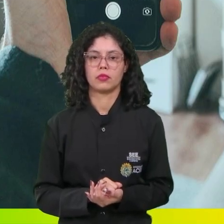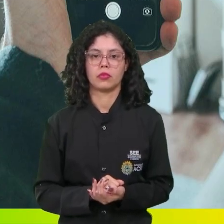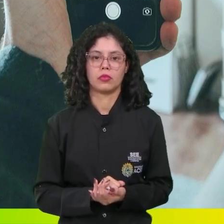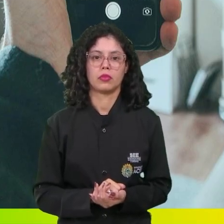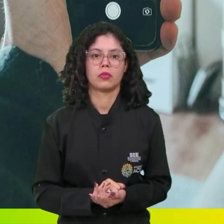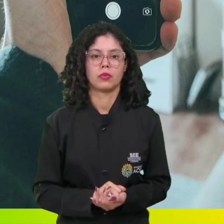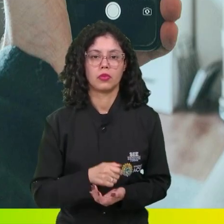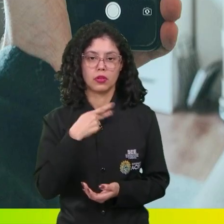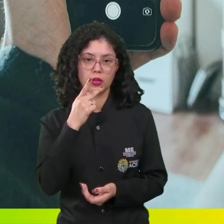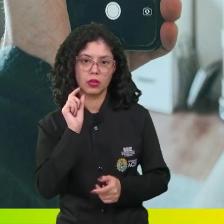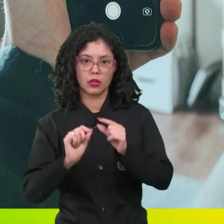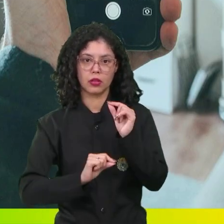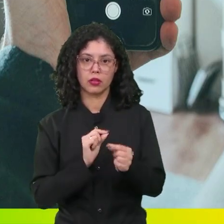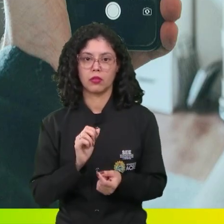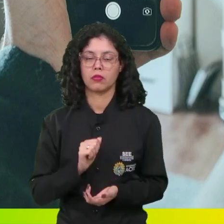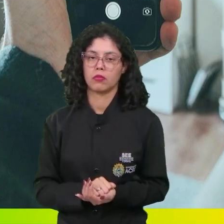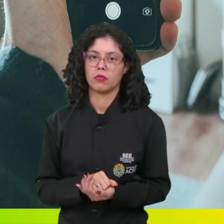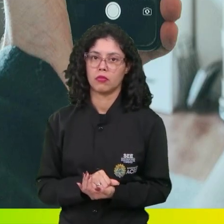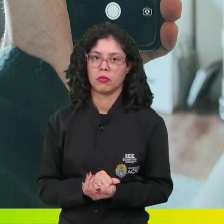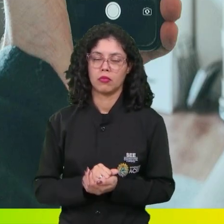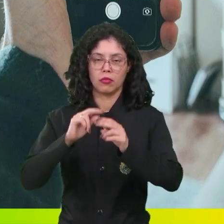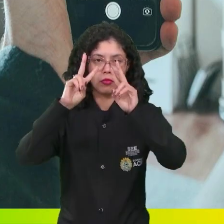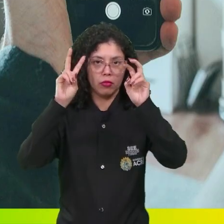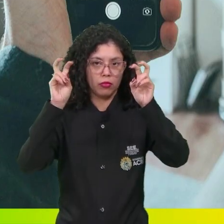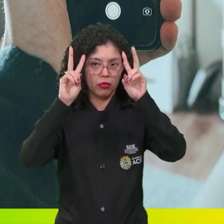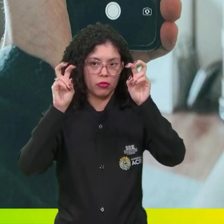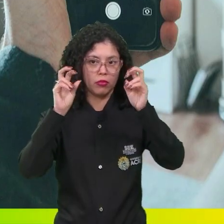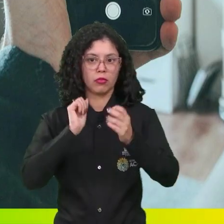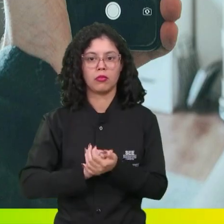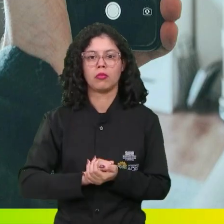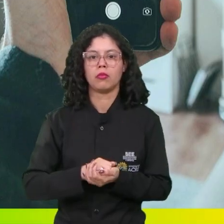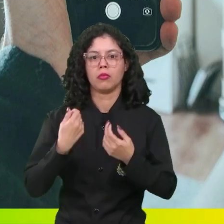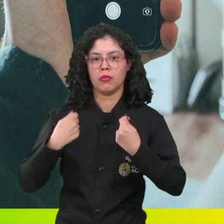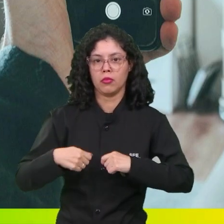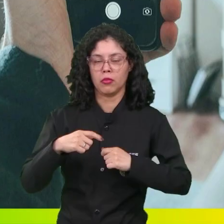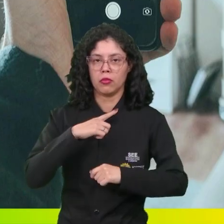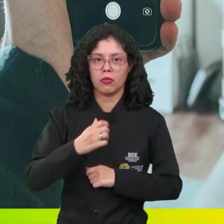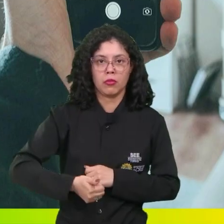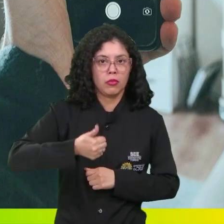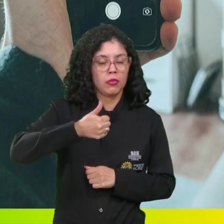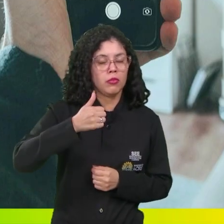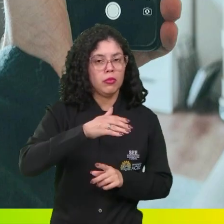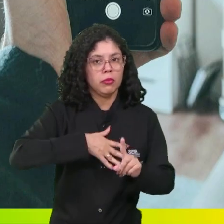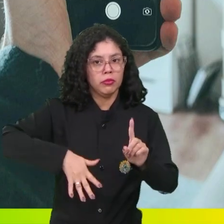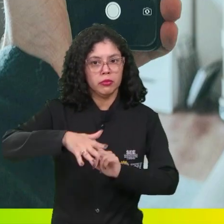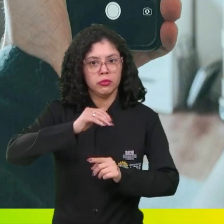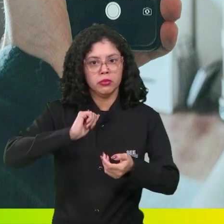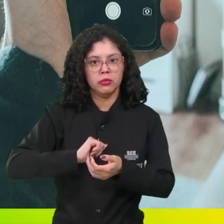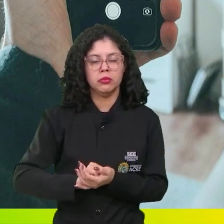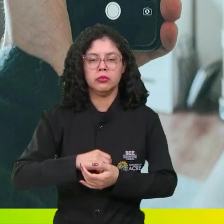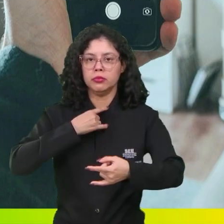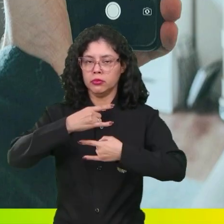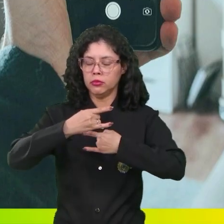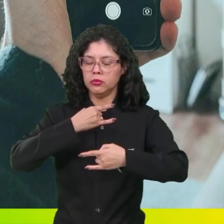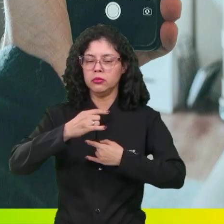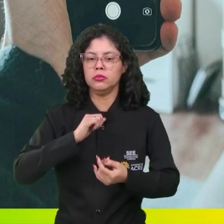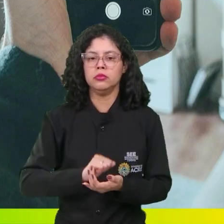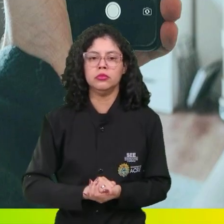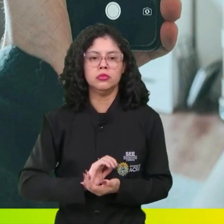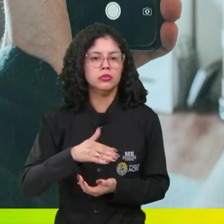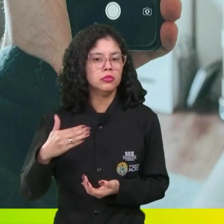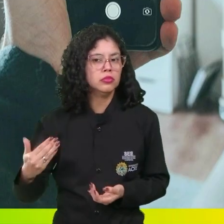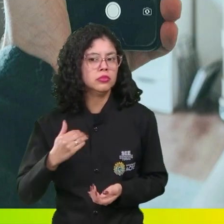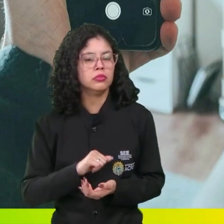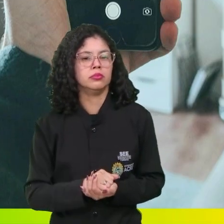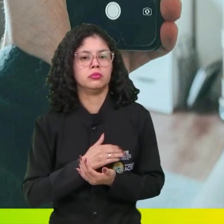digital, a gente fala de um aspecto que deveria e deve ser positivo no ambiente online, tá? Então, quando